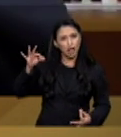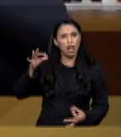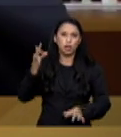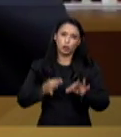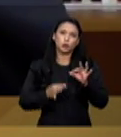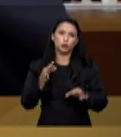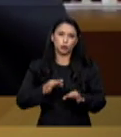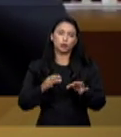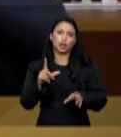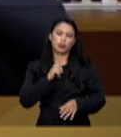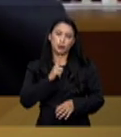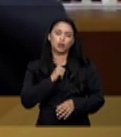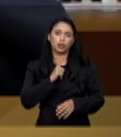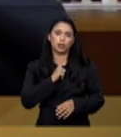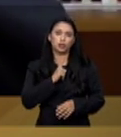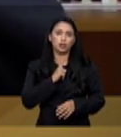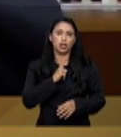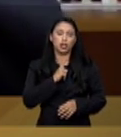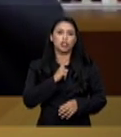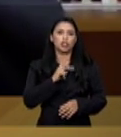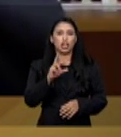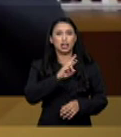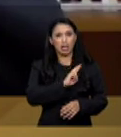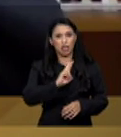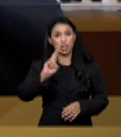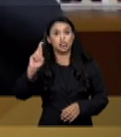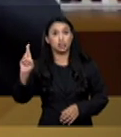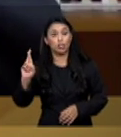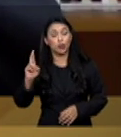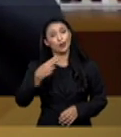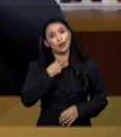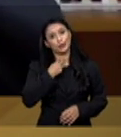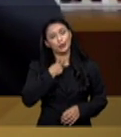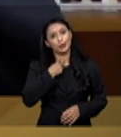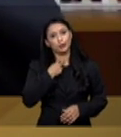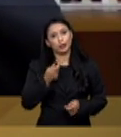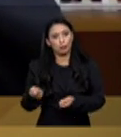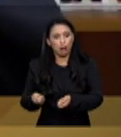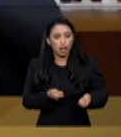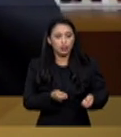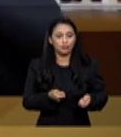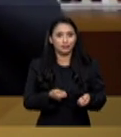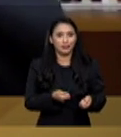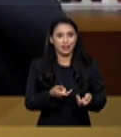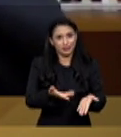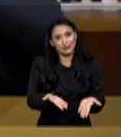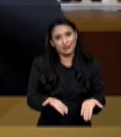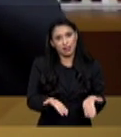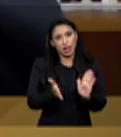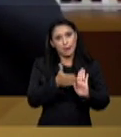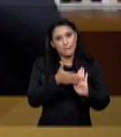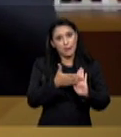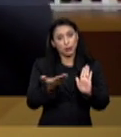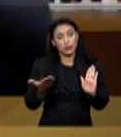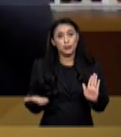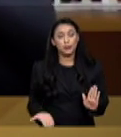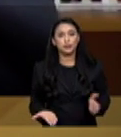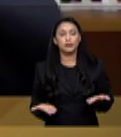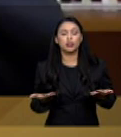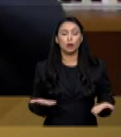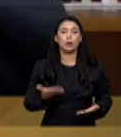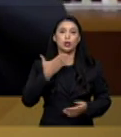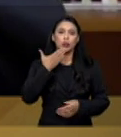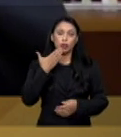que envolvia os cultos religiosos e, por isso, não pude trazê-la em mesa. Pedi, então, ao